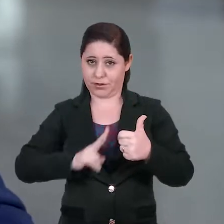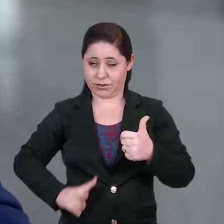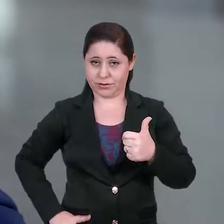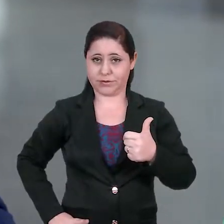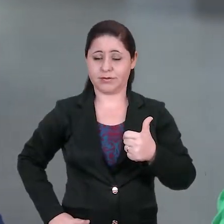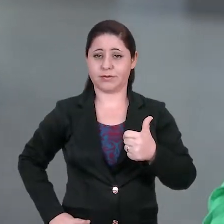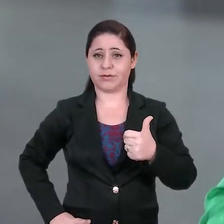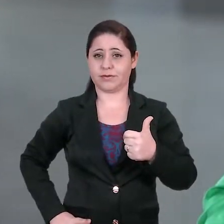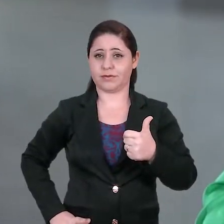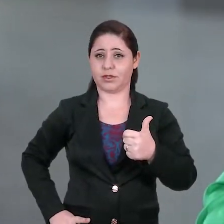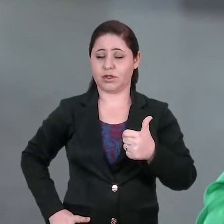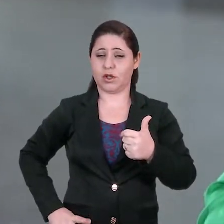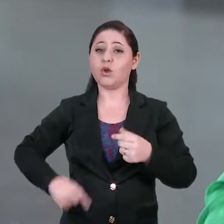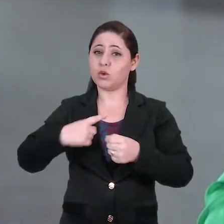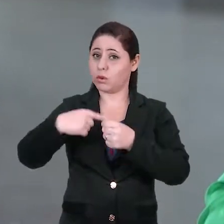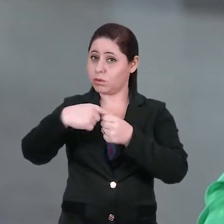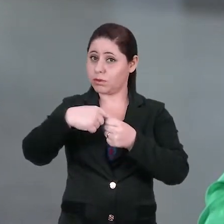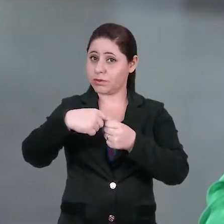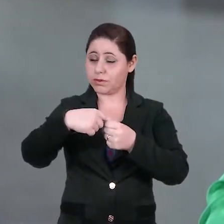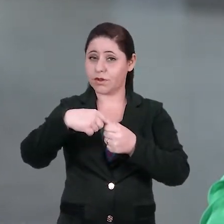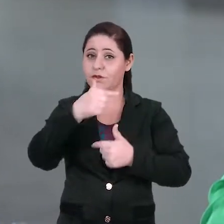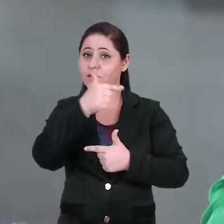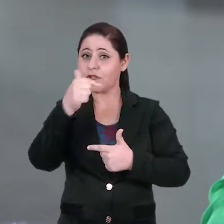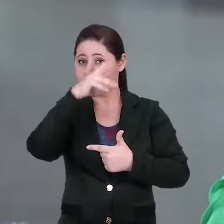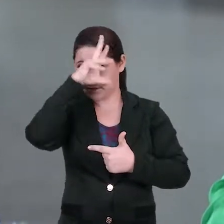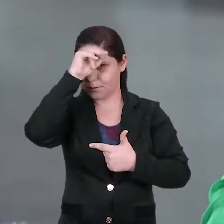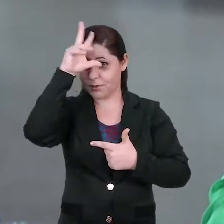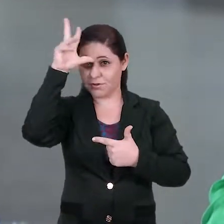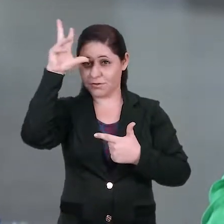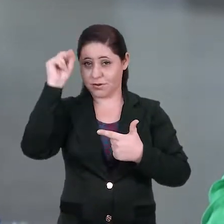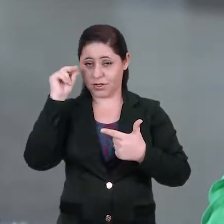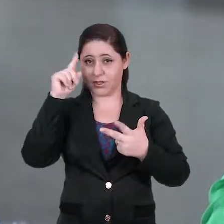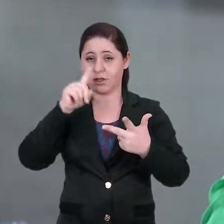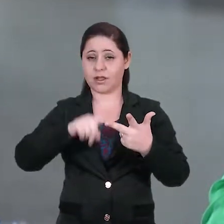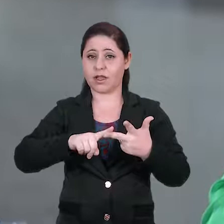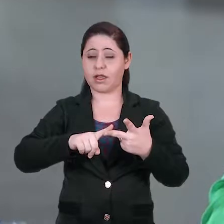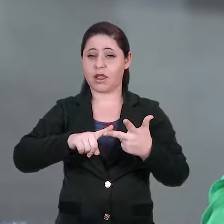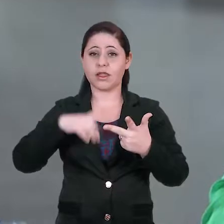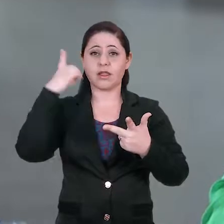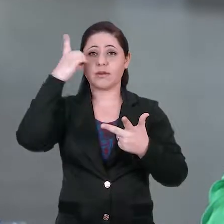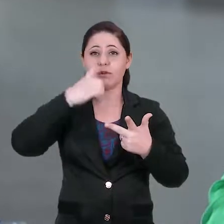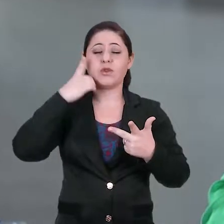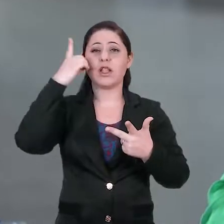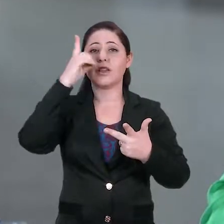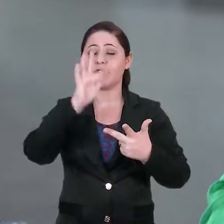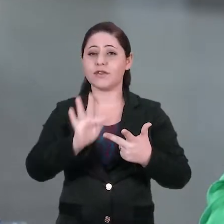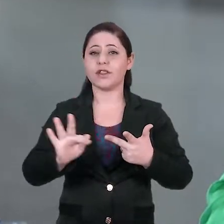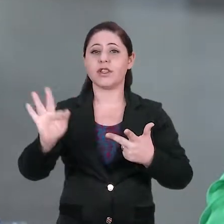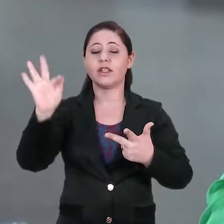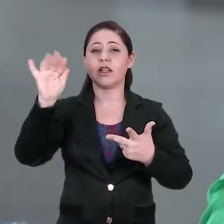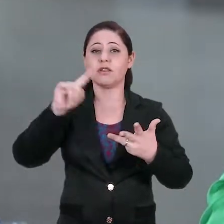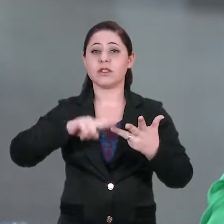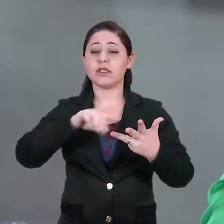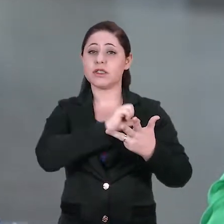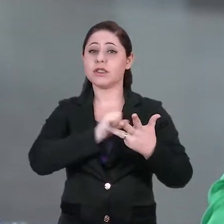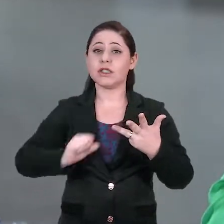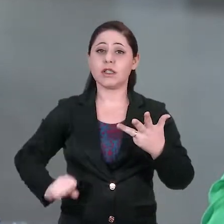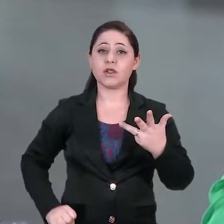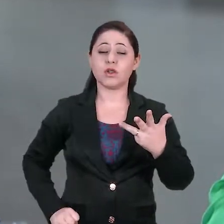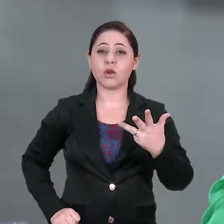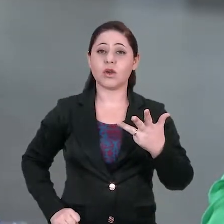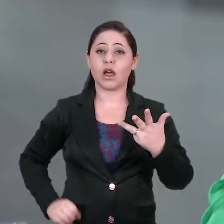tá? Vereadora e cargos políticos no município, vice-prefeito, foi deputada